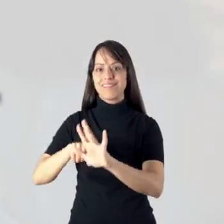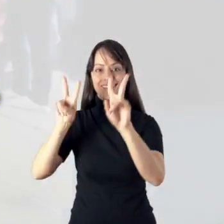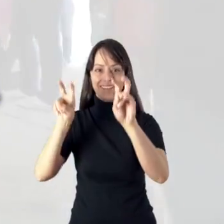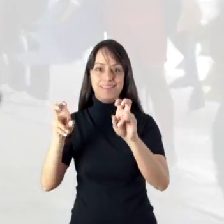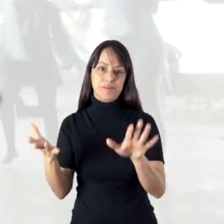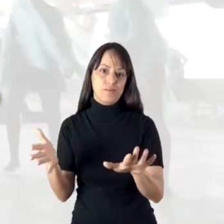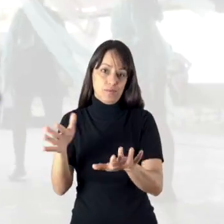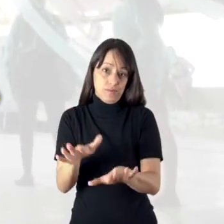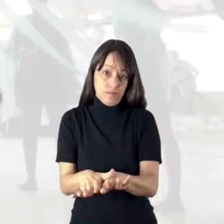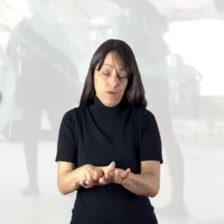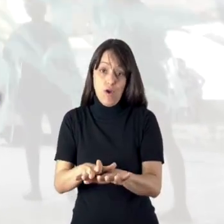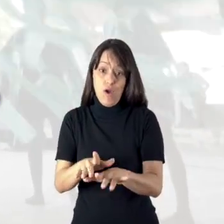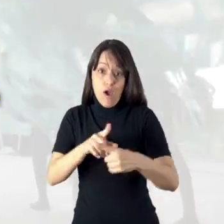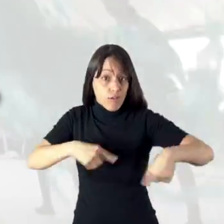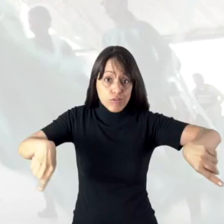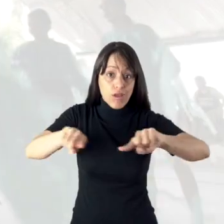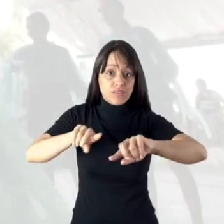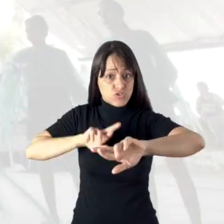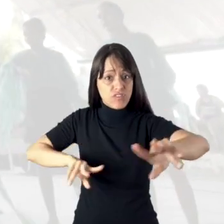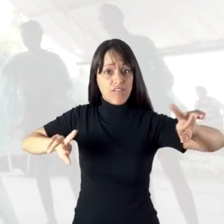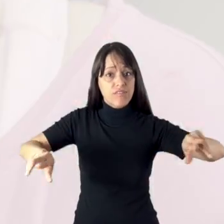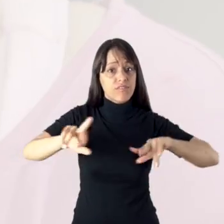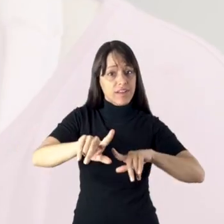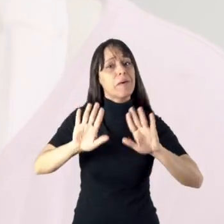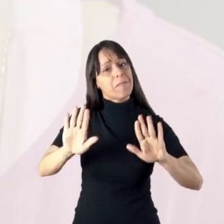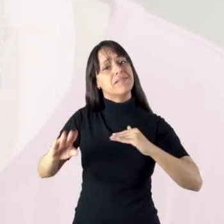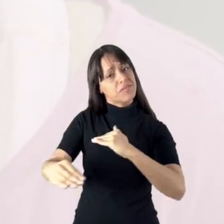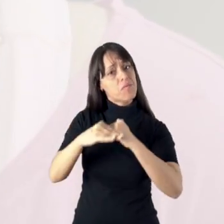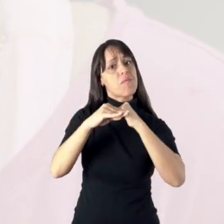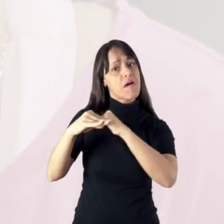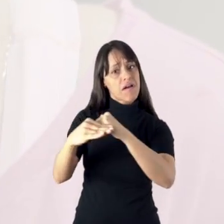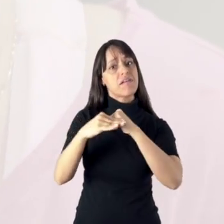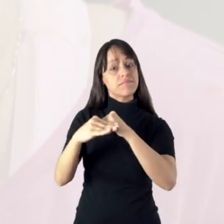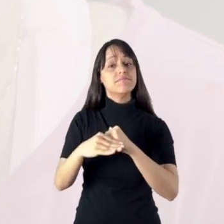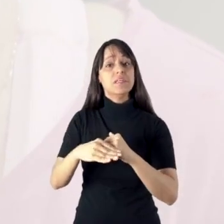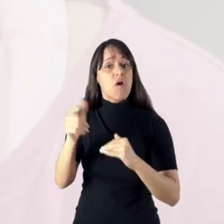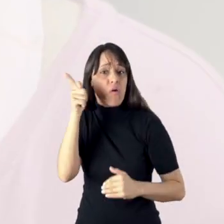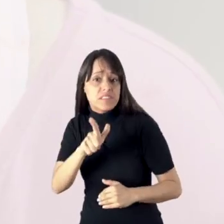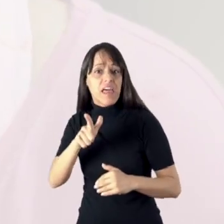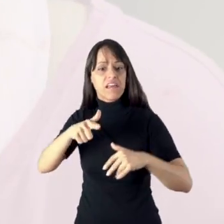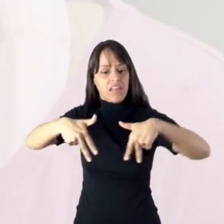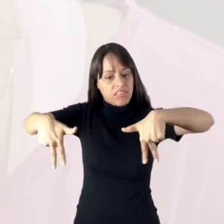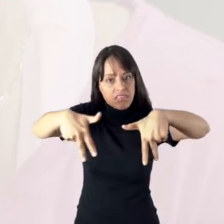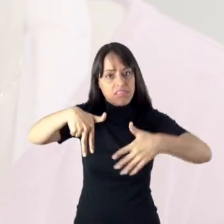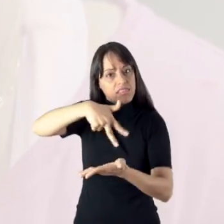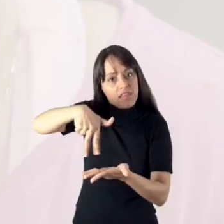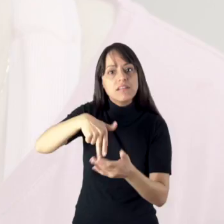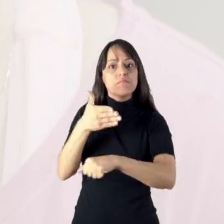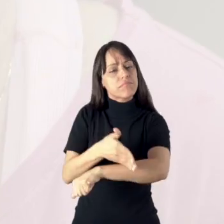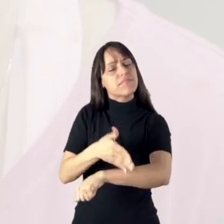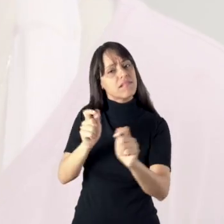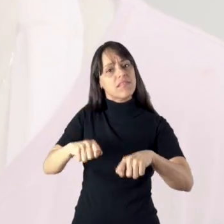a questão da inclusão, que todos nós somos diferentes, mas ao mesmo tempo todos somos iguais. Né? Todo mundo consegue fazer uma dança dessa,